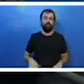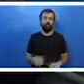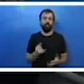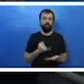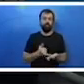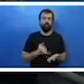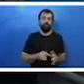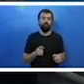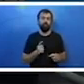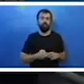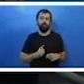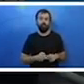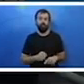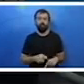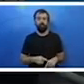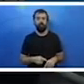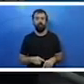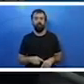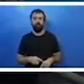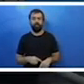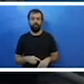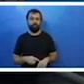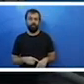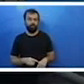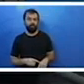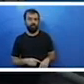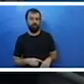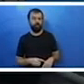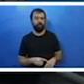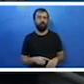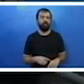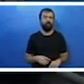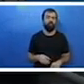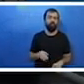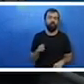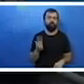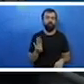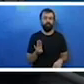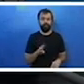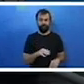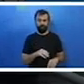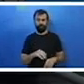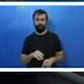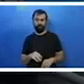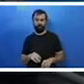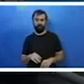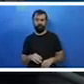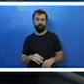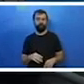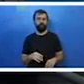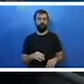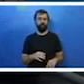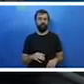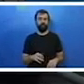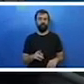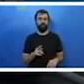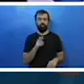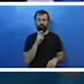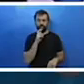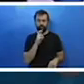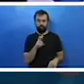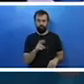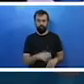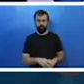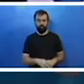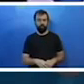Tiradentes, quais delas representavam ameaça para a coroa? Então, tá aqui a ameaça